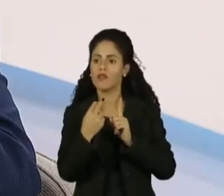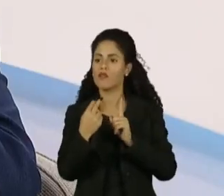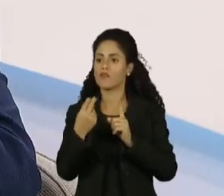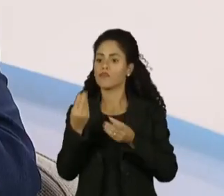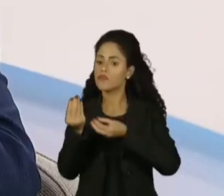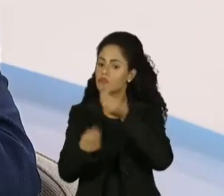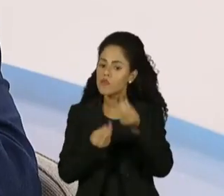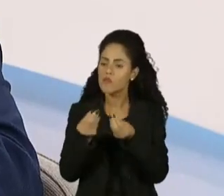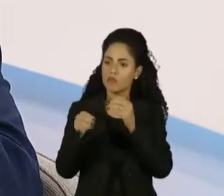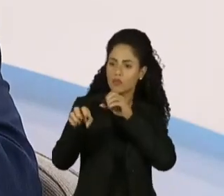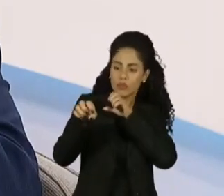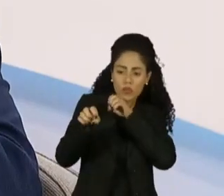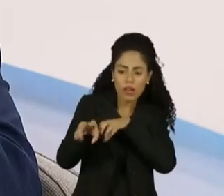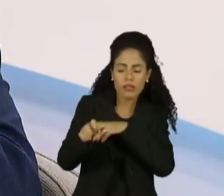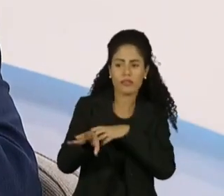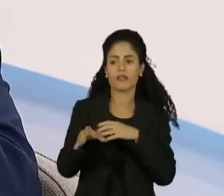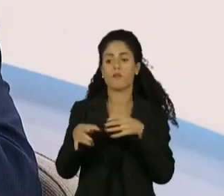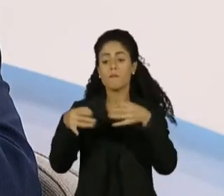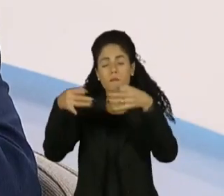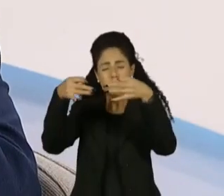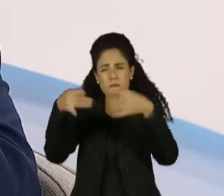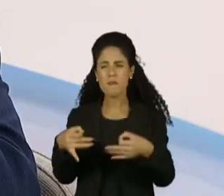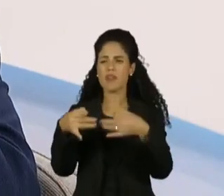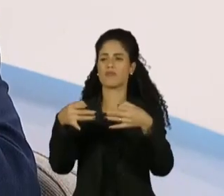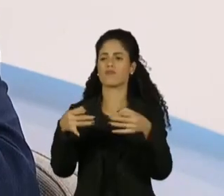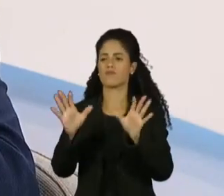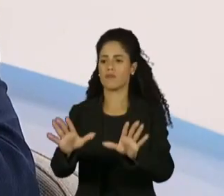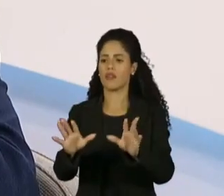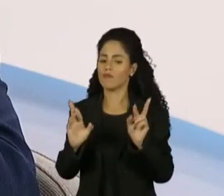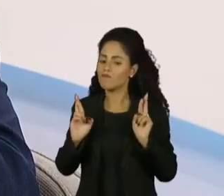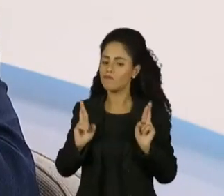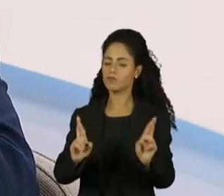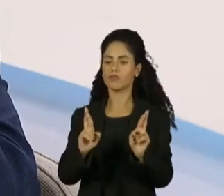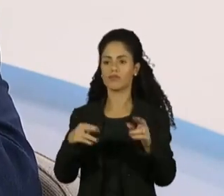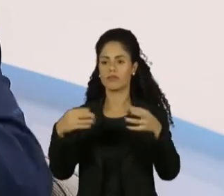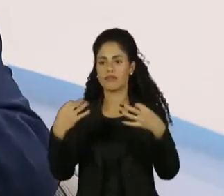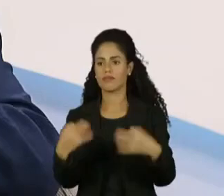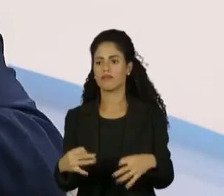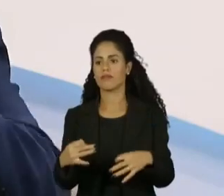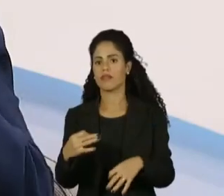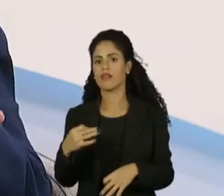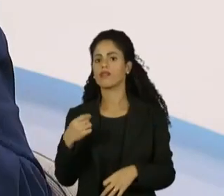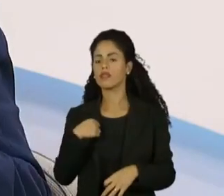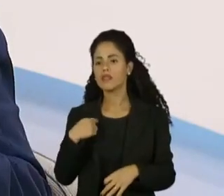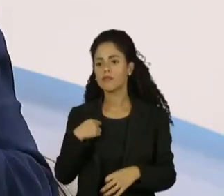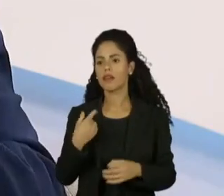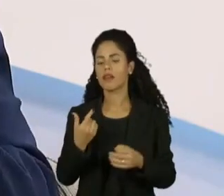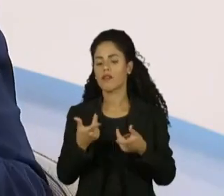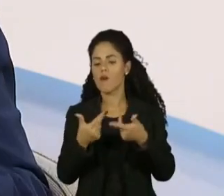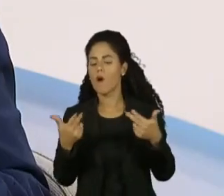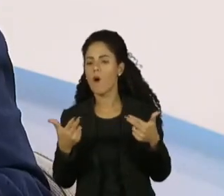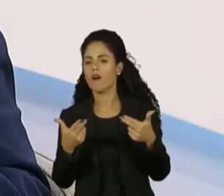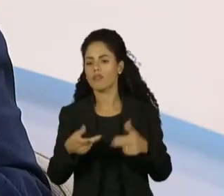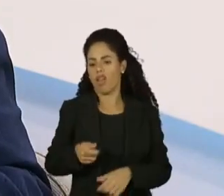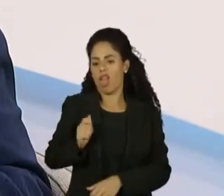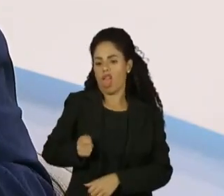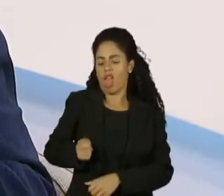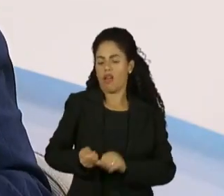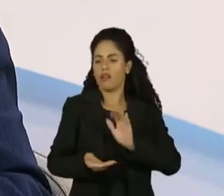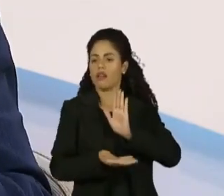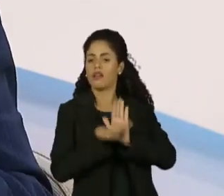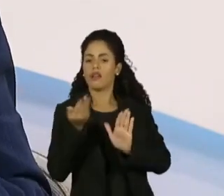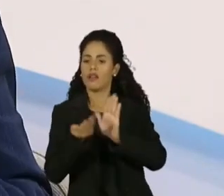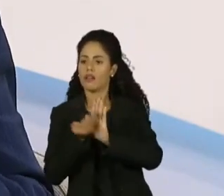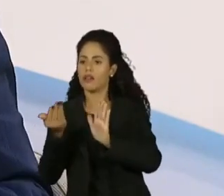científica, né, levado em consideração as experiências internacionais que dão certo e retirar essa questão da doutrinação